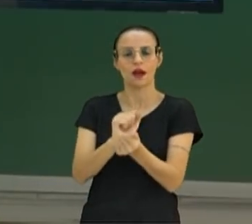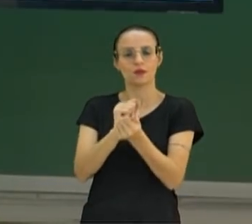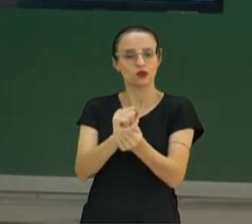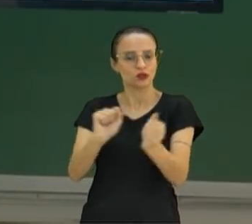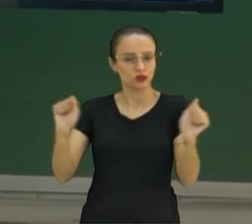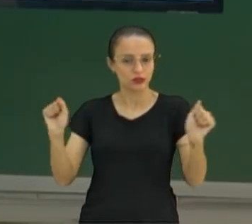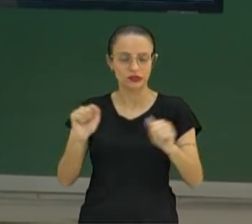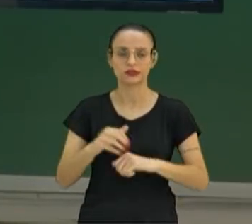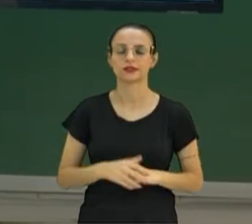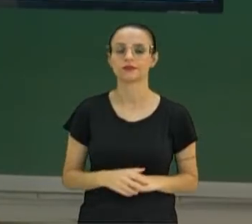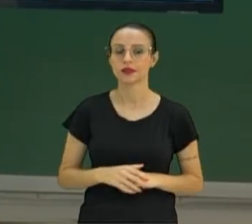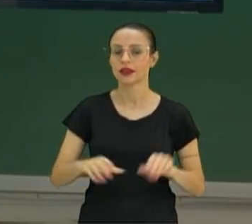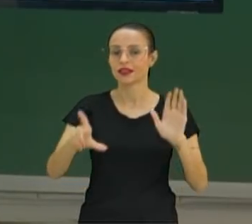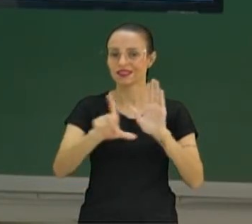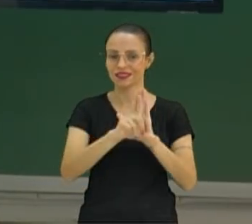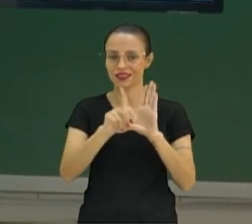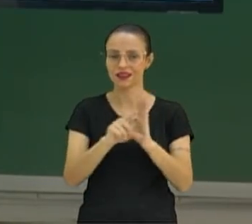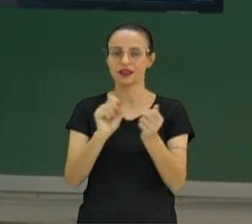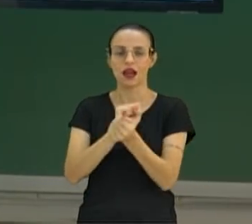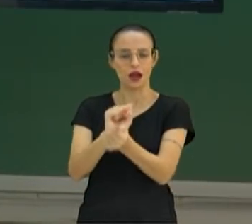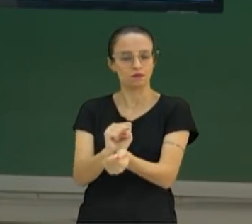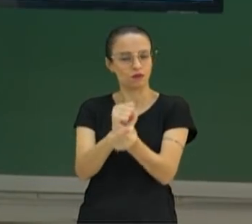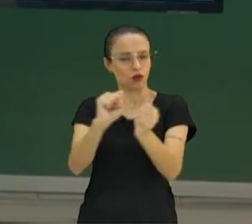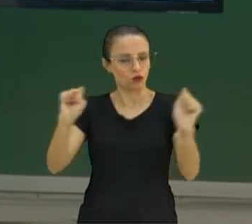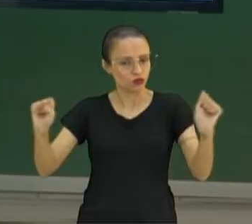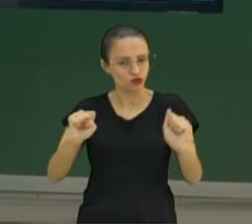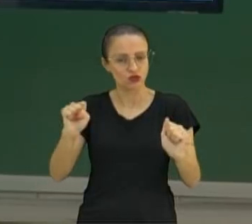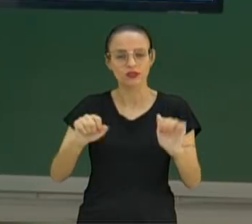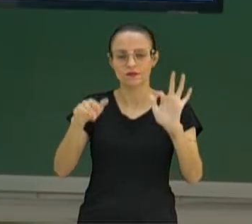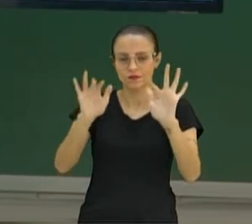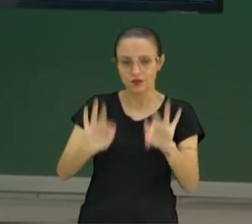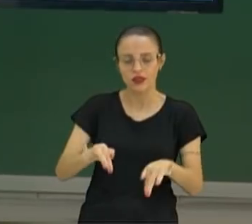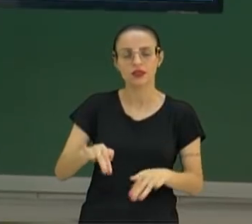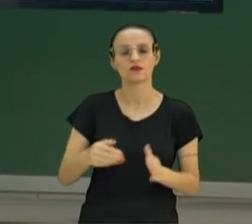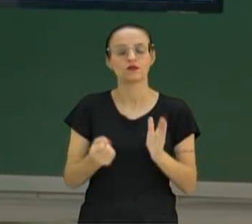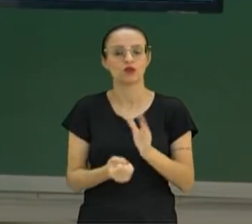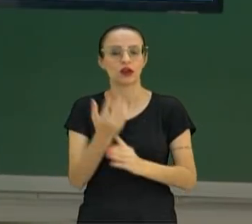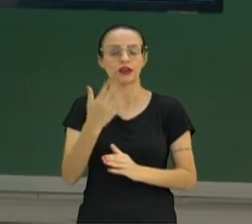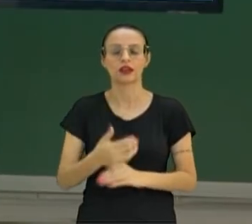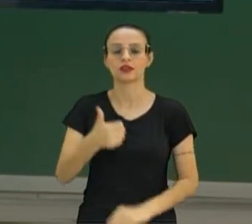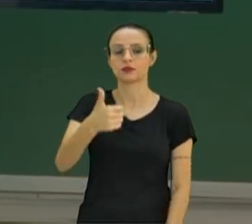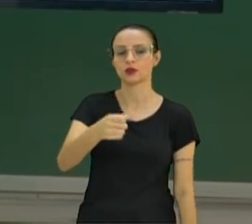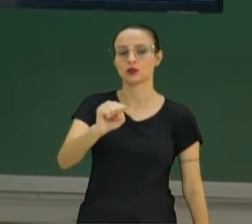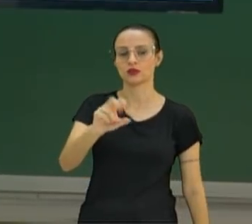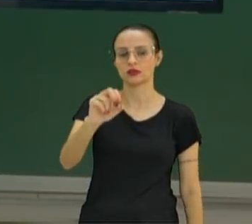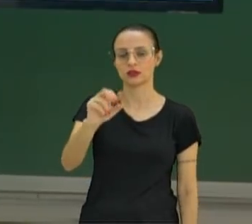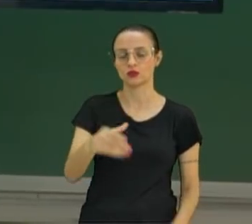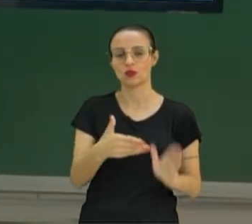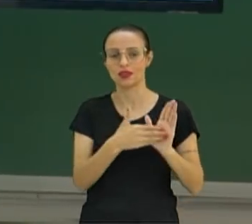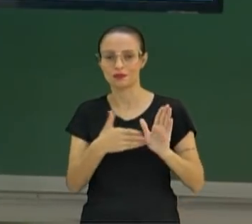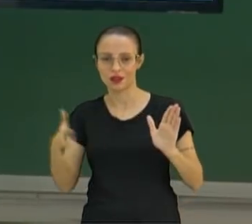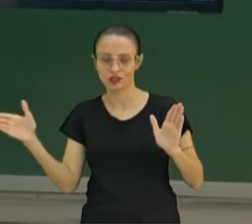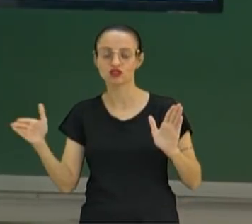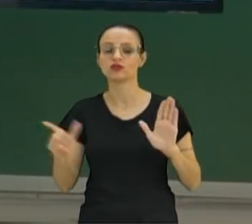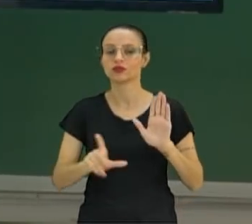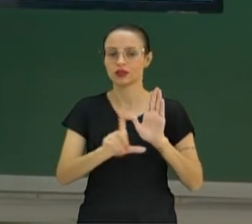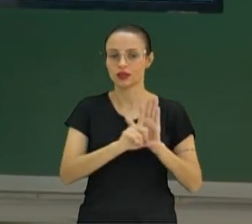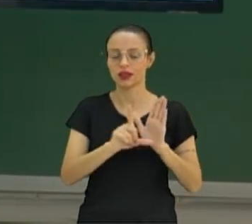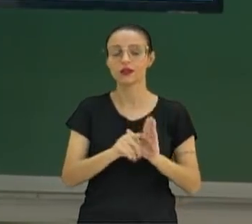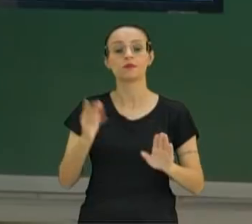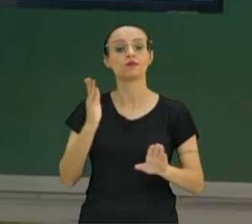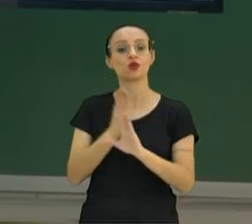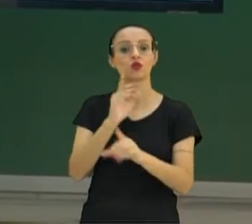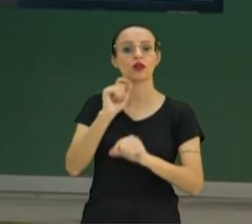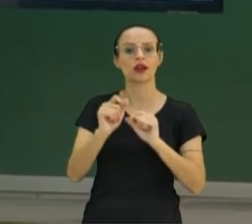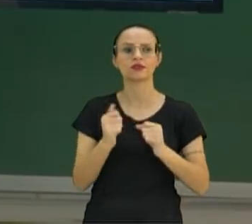né? As leis abolicionistas no Brasil foram criadas a partir de 1850, Lei Eusébio de Queiroz, devido às